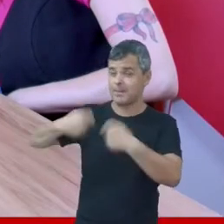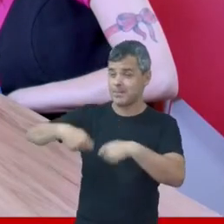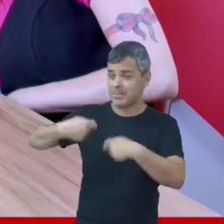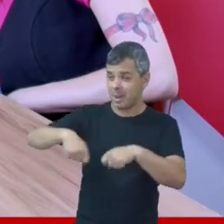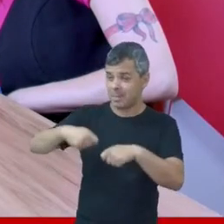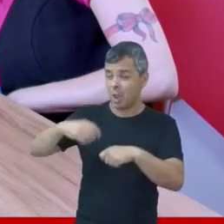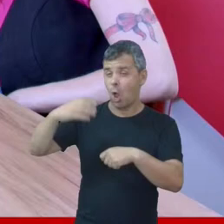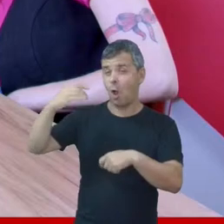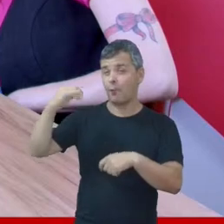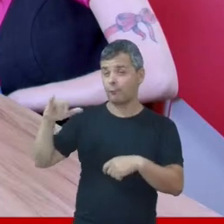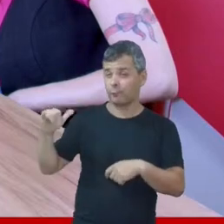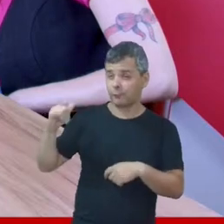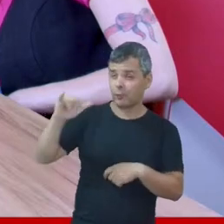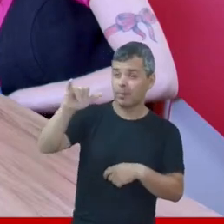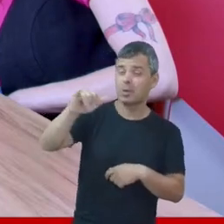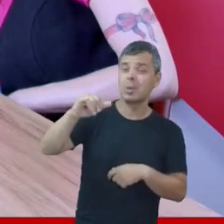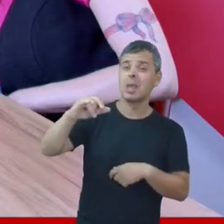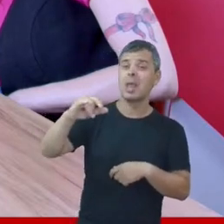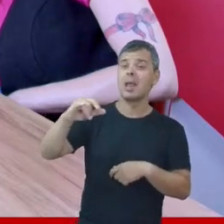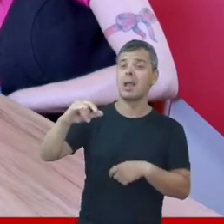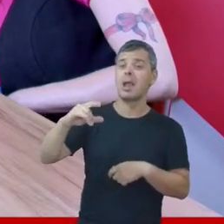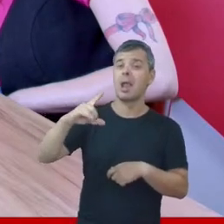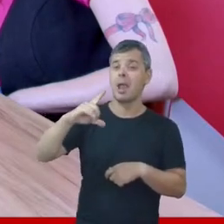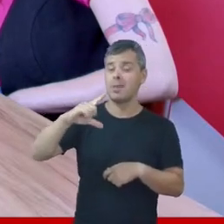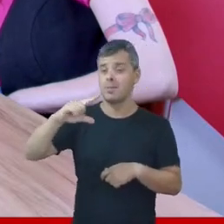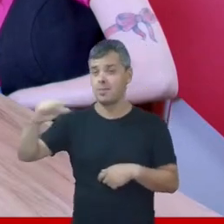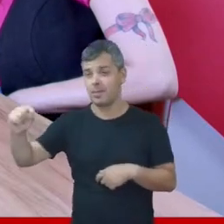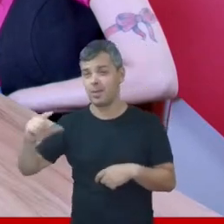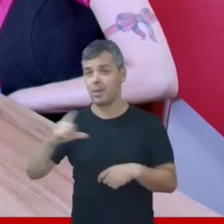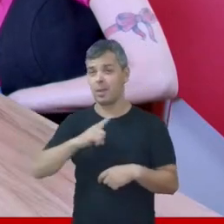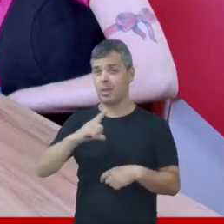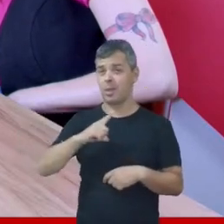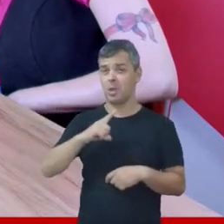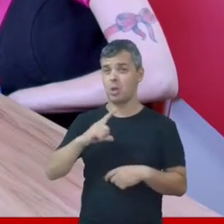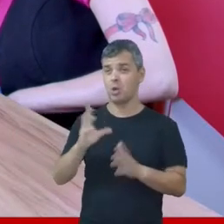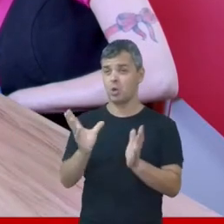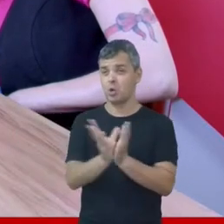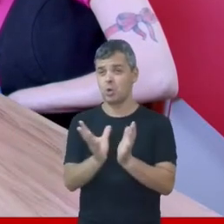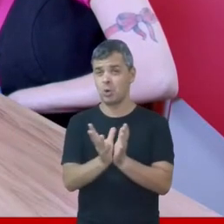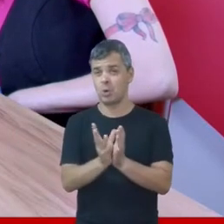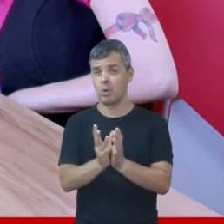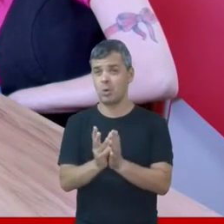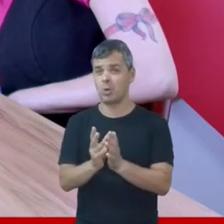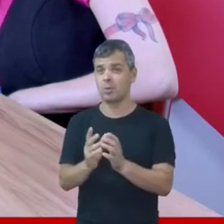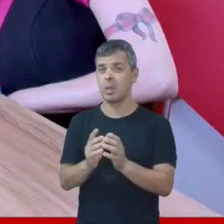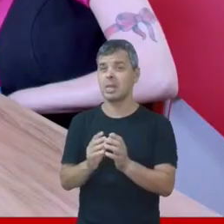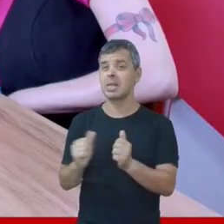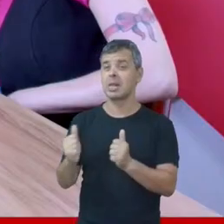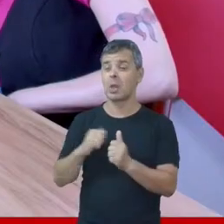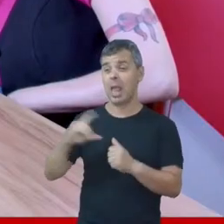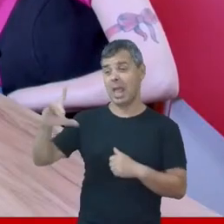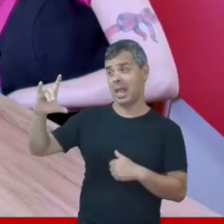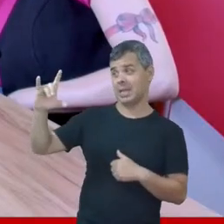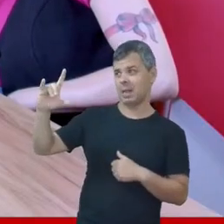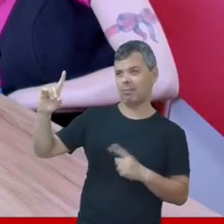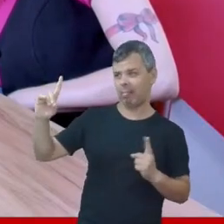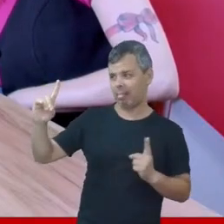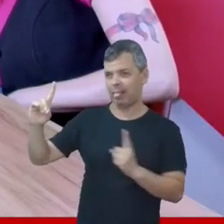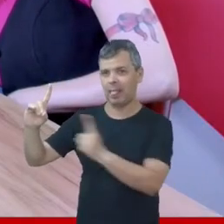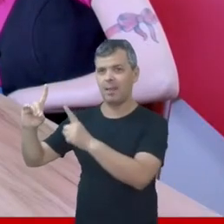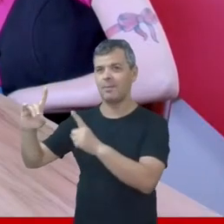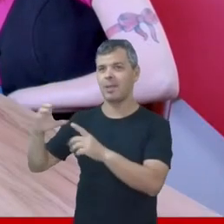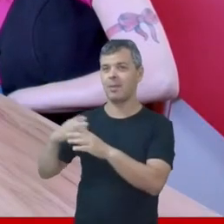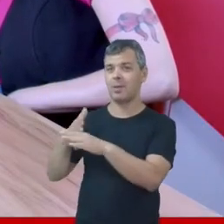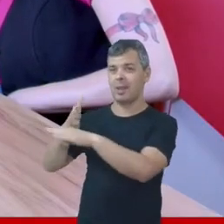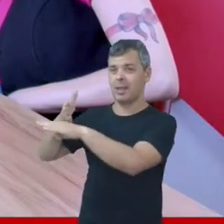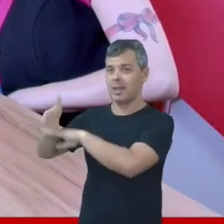muito cedo, preciso ir embora. E aí, detalhe, eu e o pessoal lá, a gente tinha se seguido no Instagram, né? Aí eu falei, eles vão entrar no